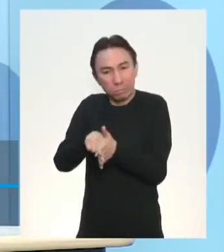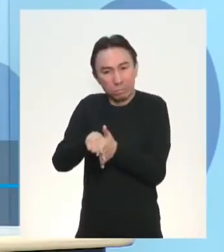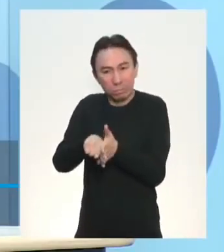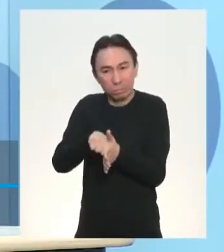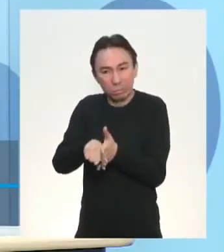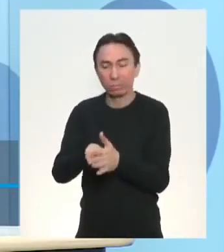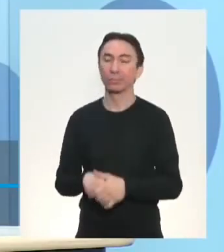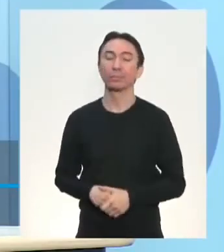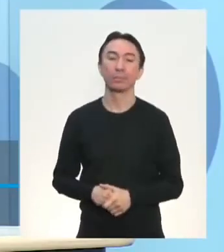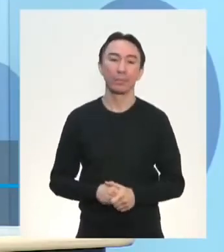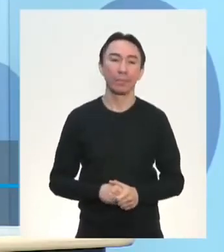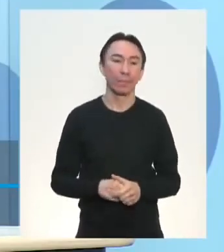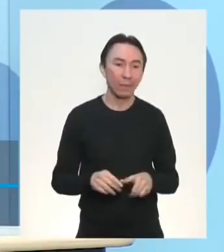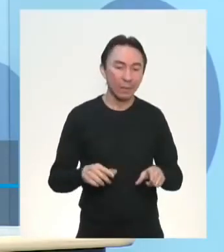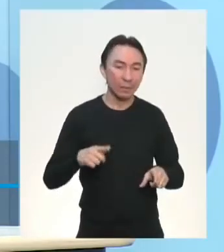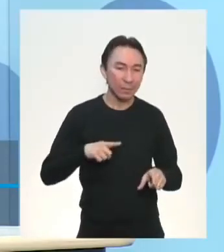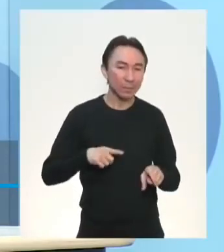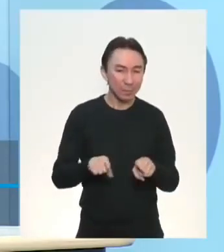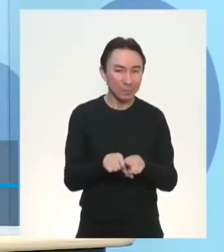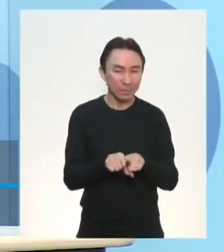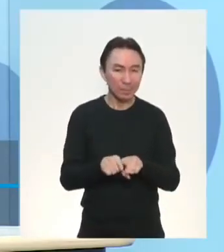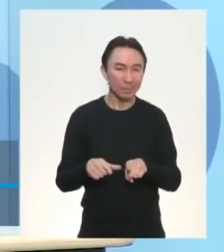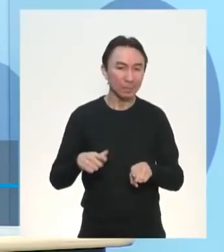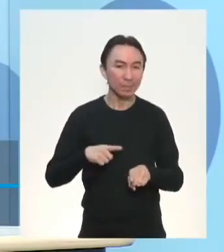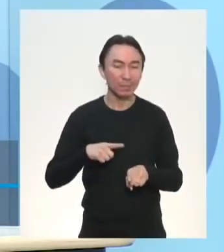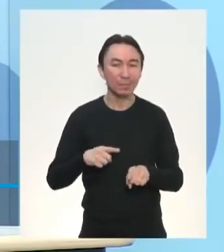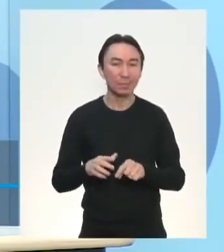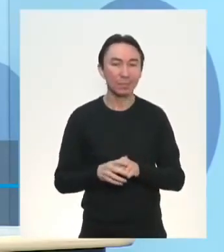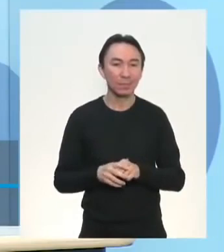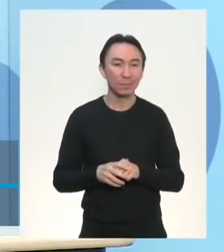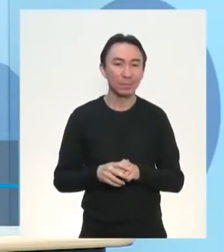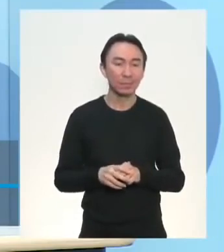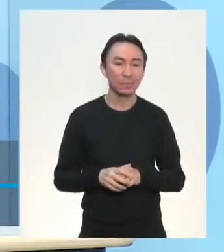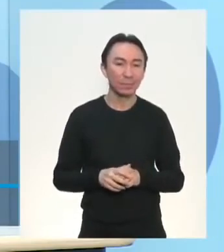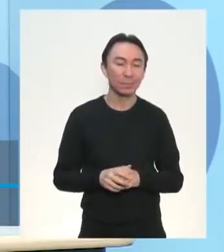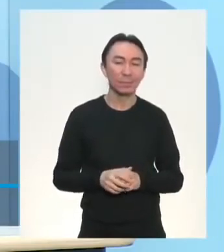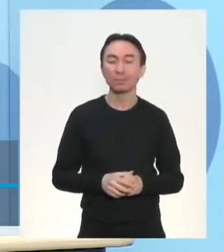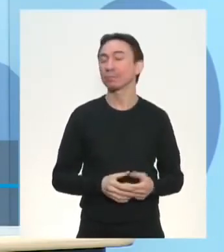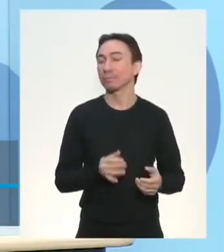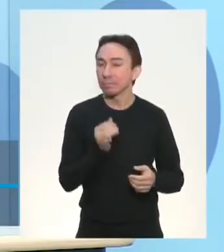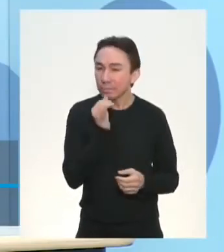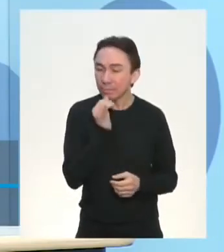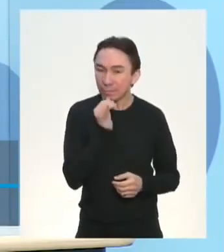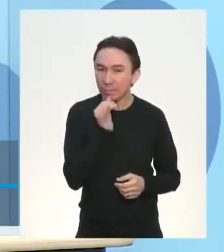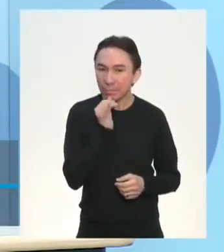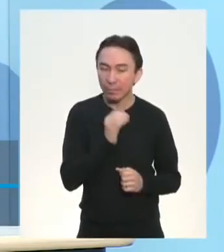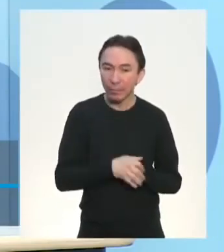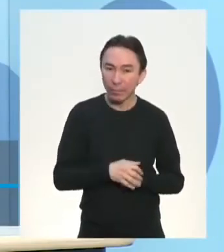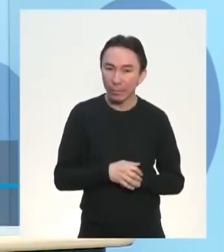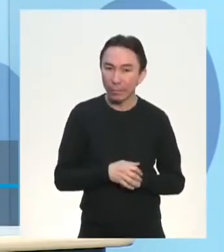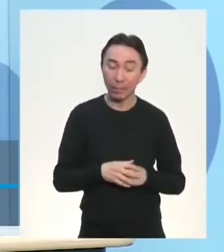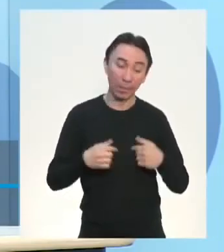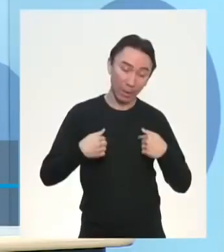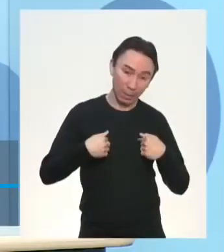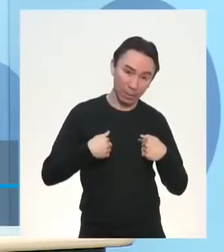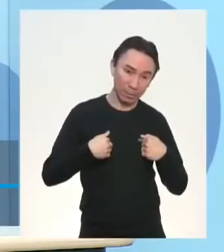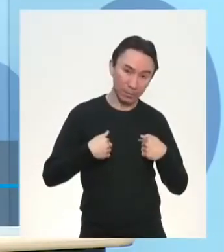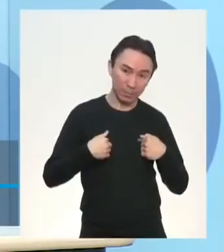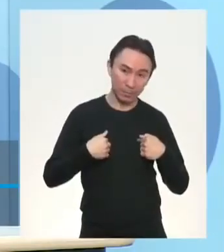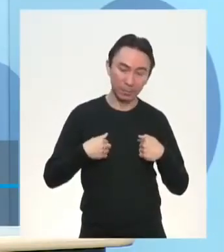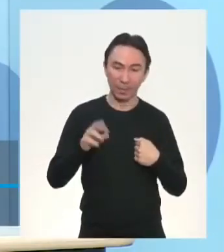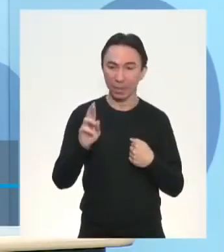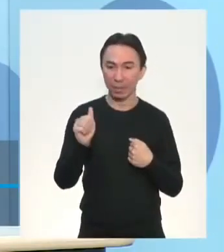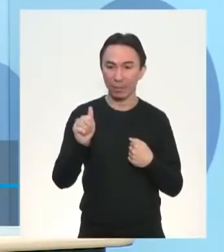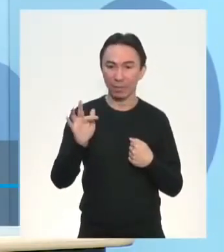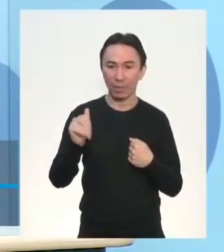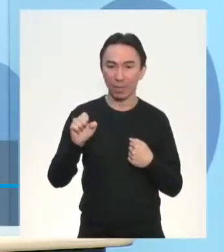achei que é bem comum, a gente está acostumada com isso. Uhum. Ela colocava assim. Eu termino... a